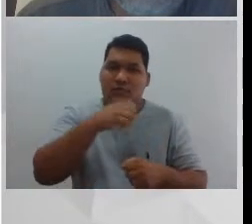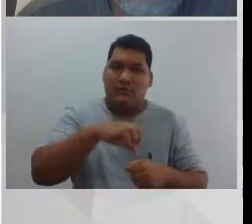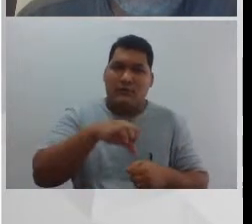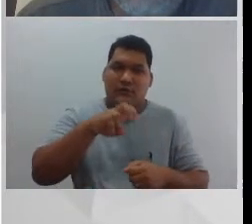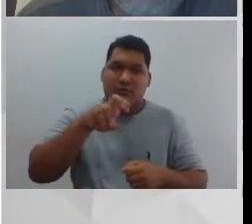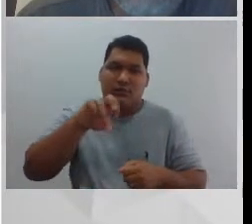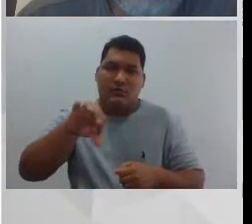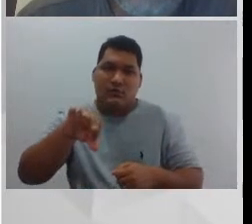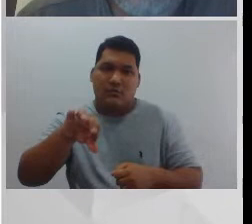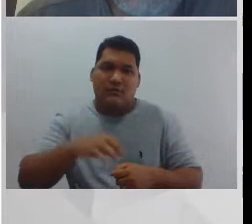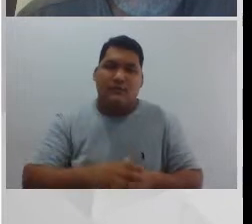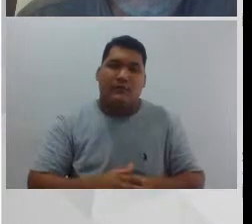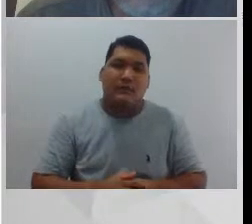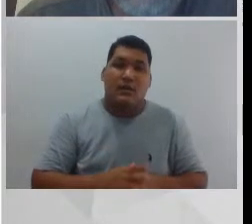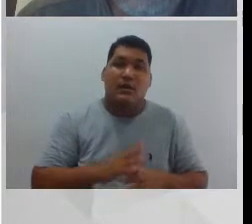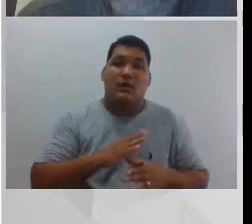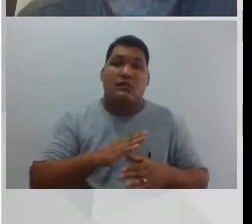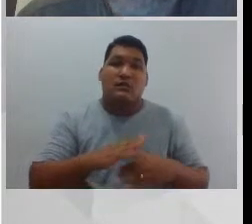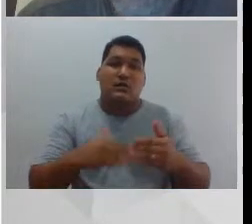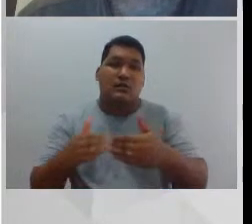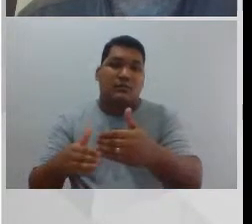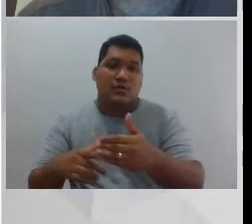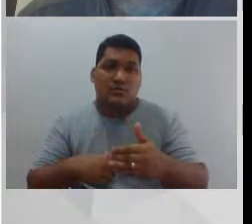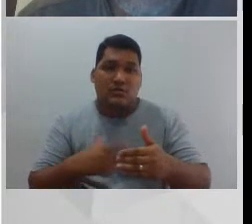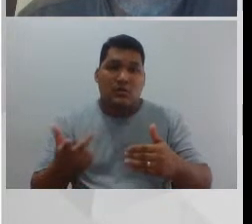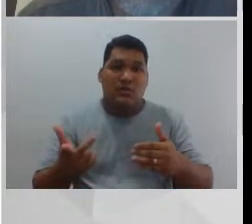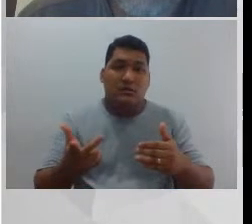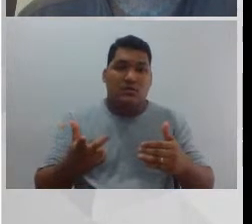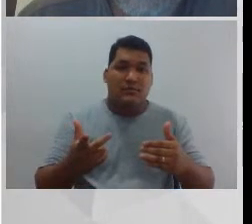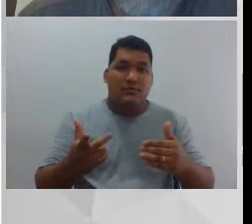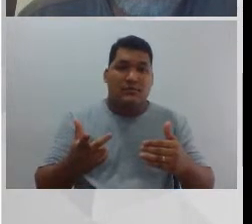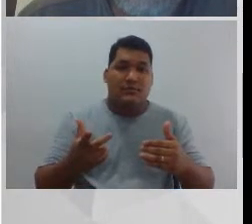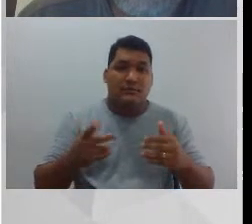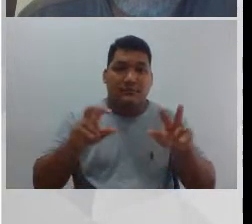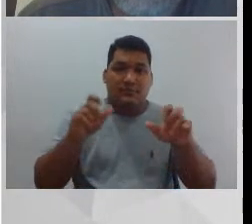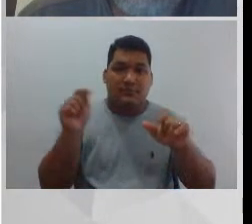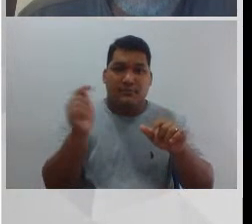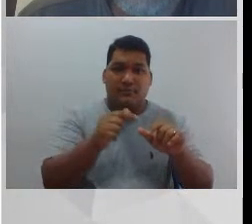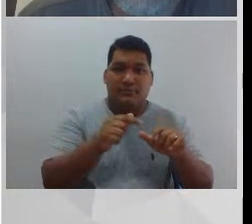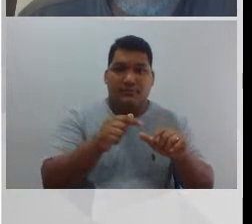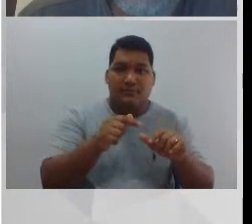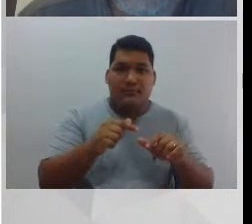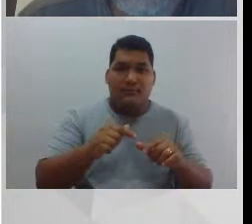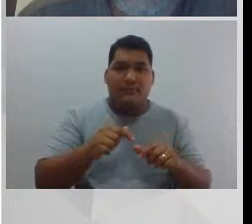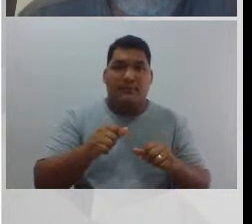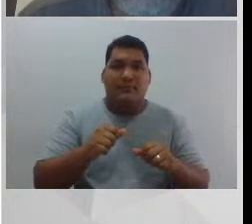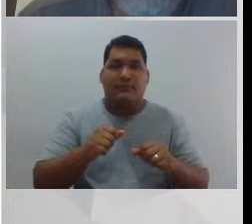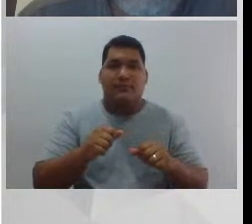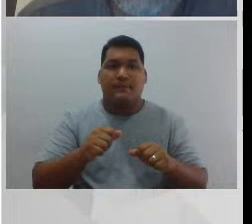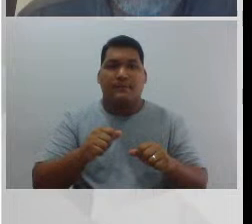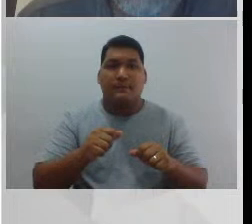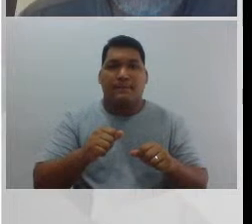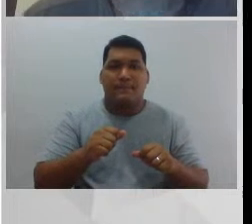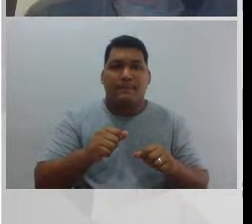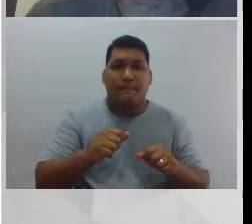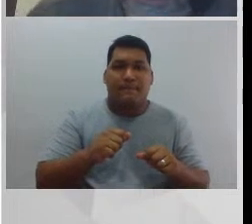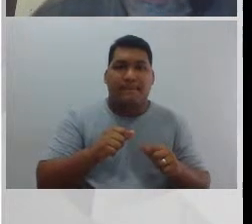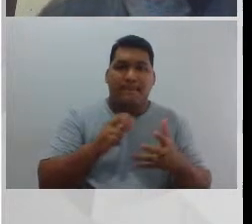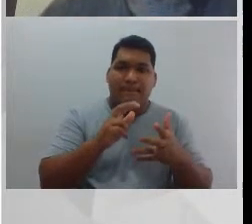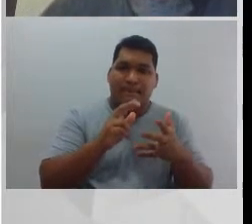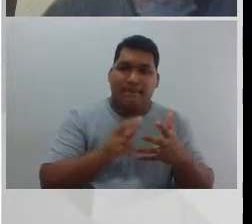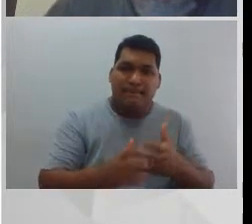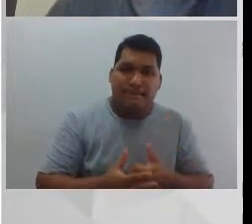1859. Logo depois, bem, a teoria do Charles Darwin tinha uma lacuna, né, que ele não conseguia explicar como que os